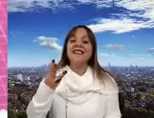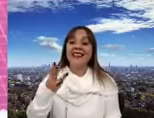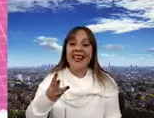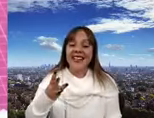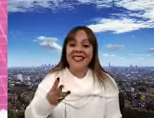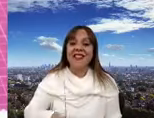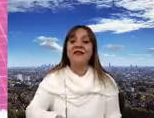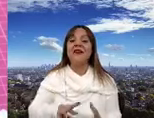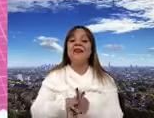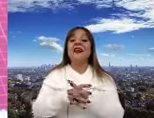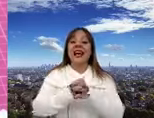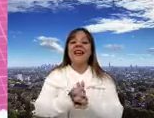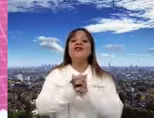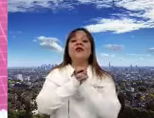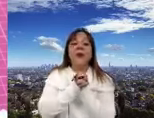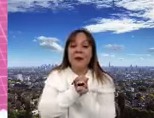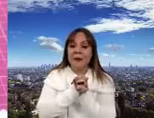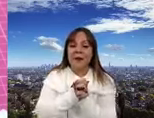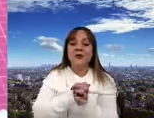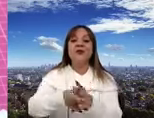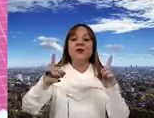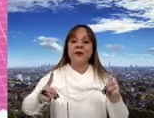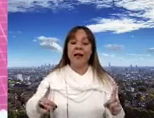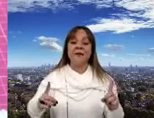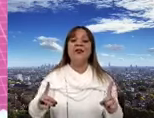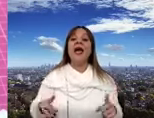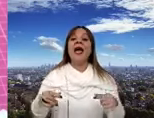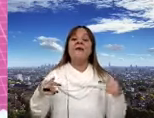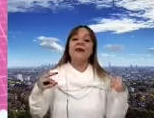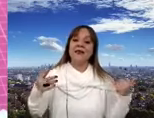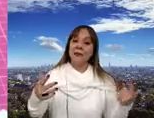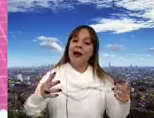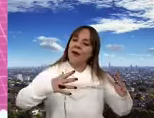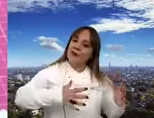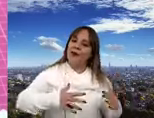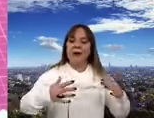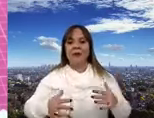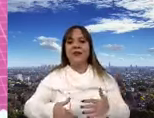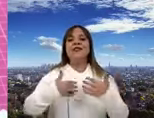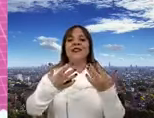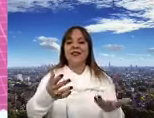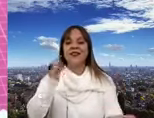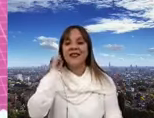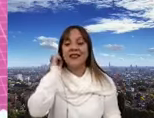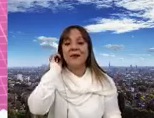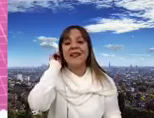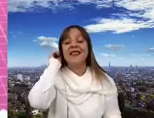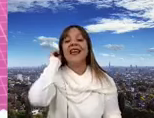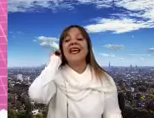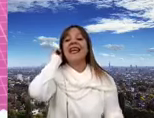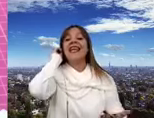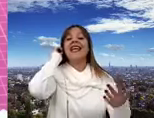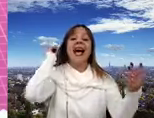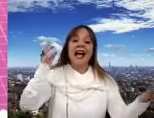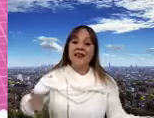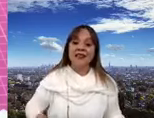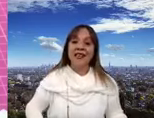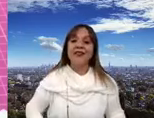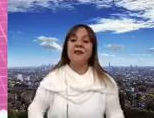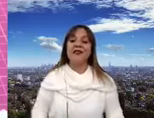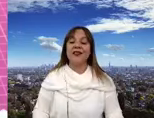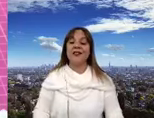gente, vão ganhar super prêmios. Um dos prêmios é participar com o seu amor, ensinando a fazer essa peça em lives aí dos